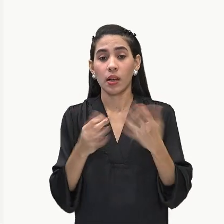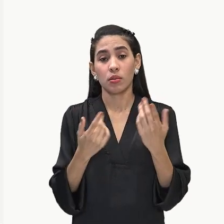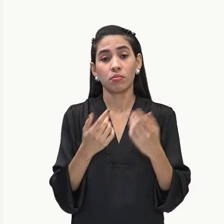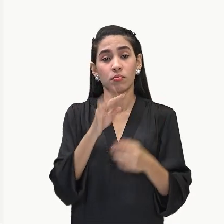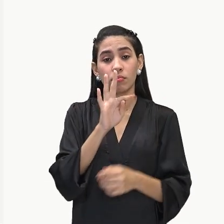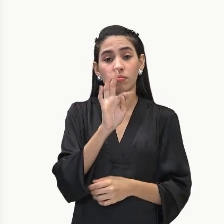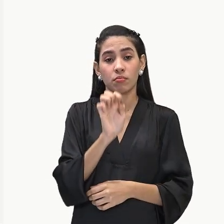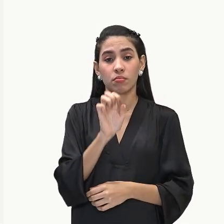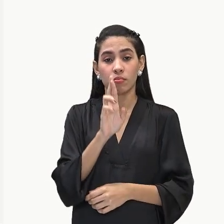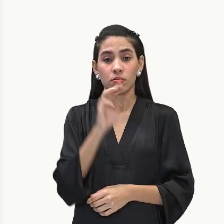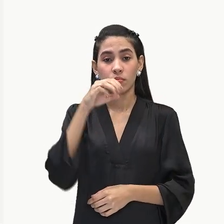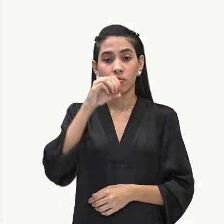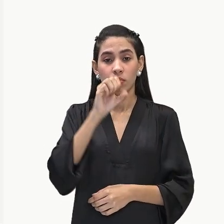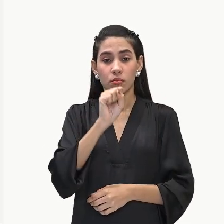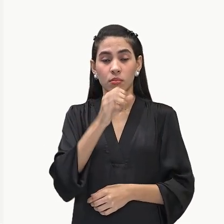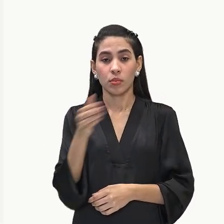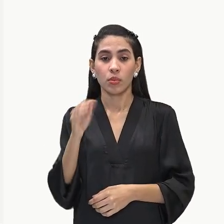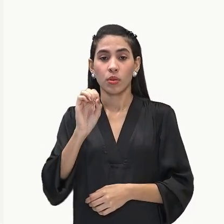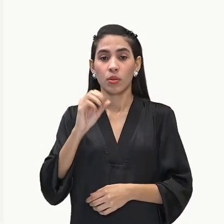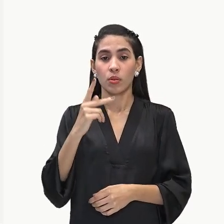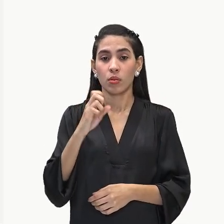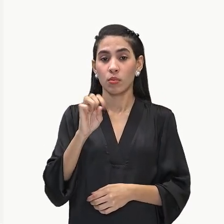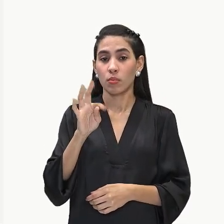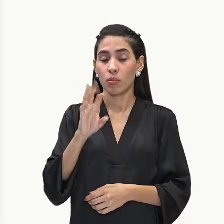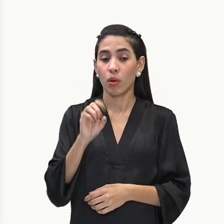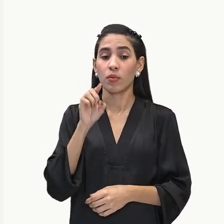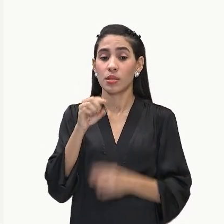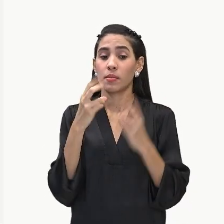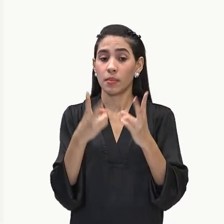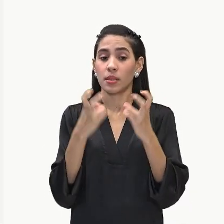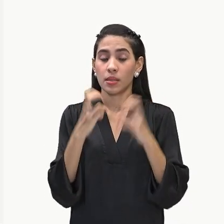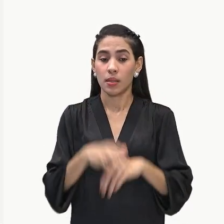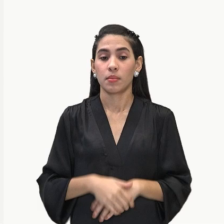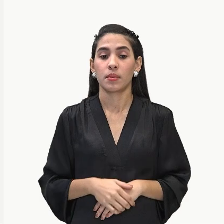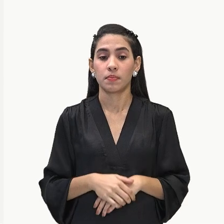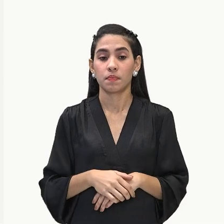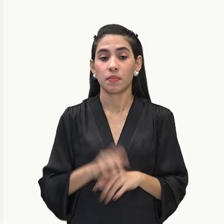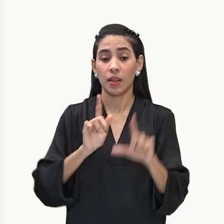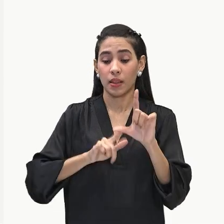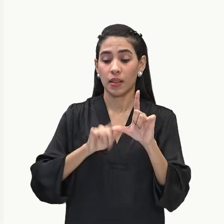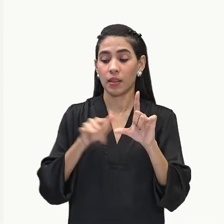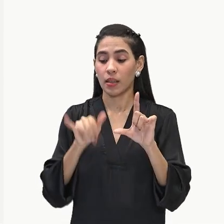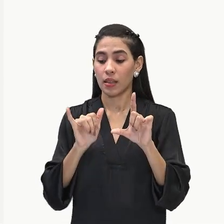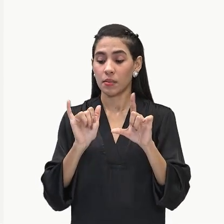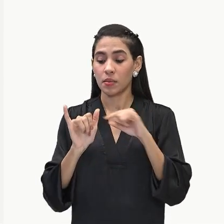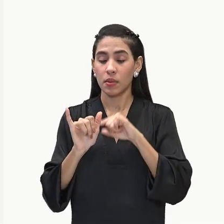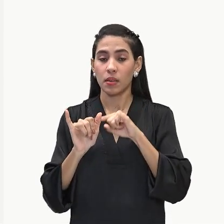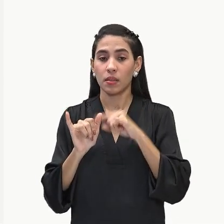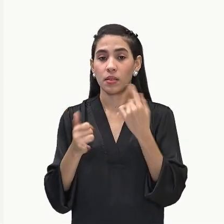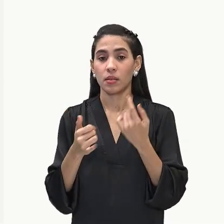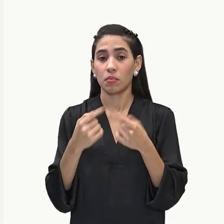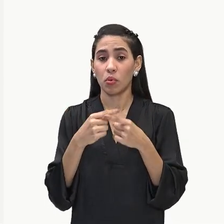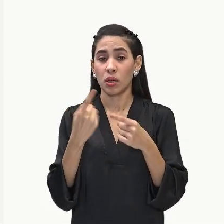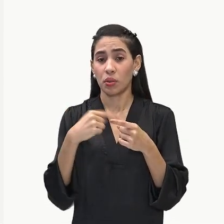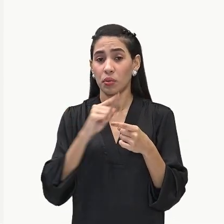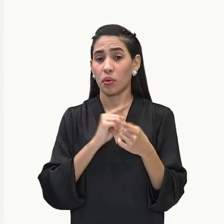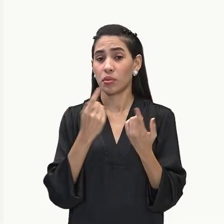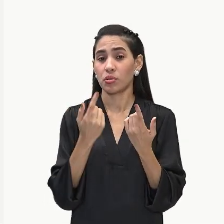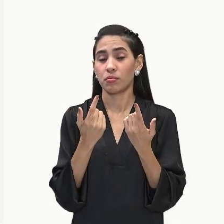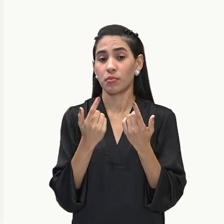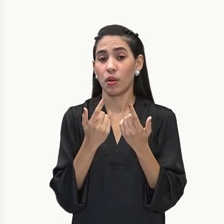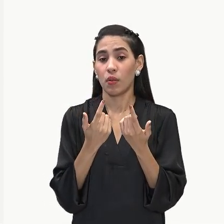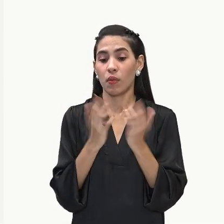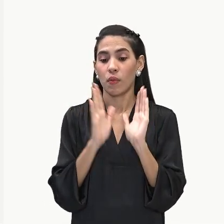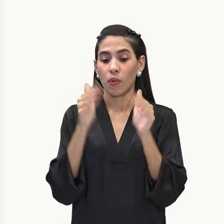opostos, você vai perceber que aí a variável y, a incógnita, na verdade, porque nós estamos trabalhando com equação, ela vai